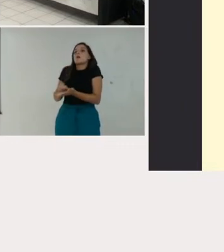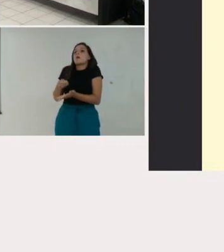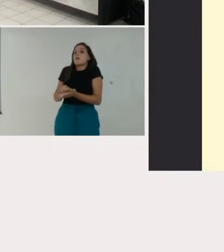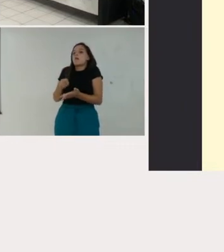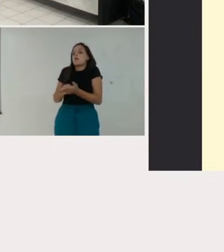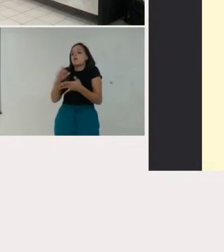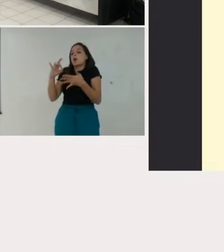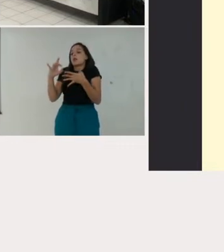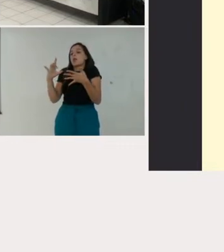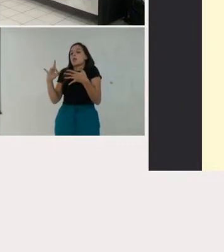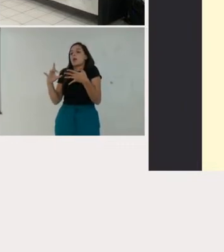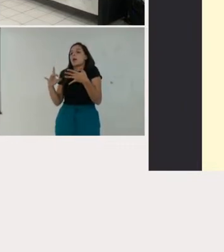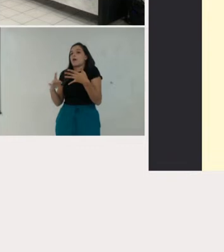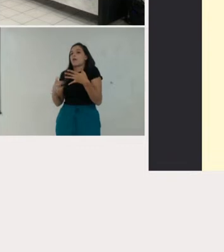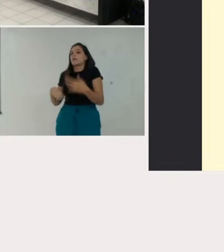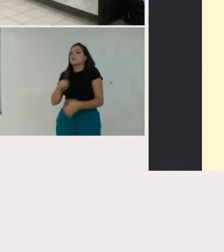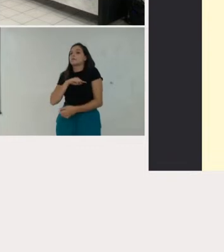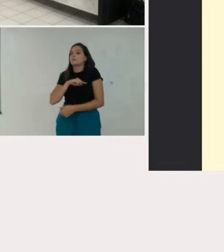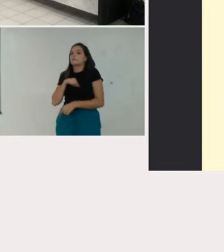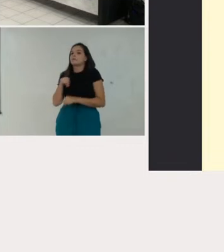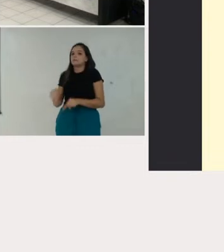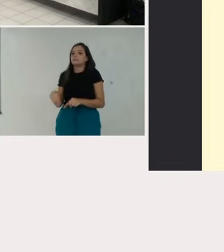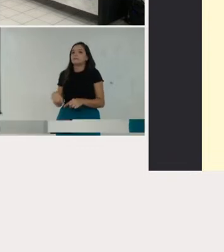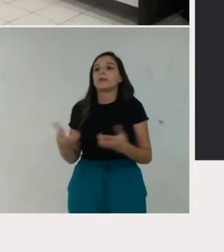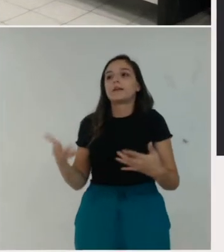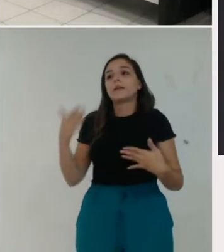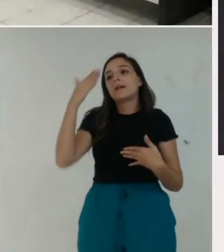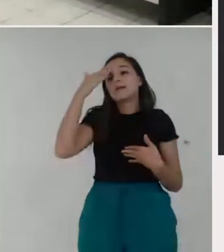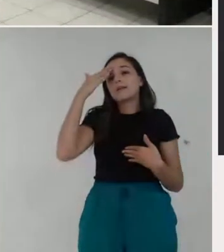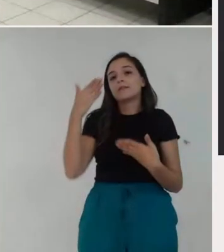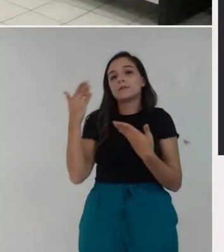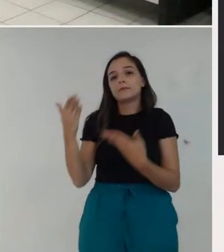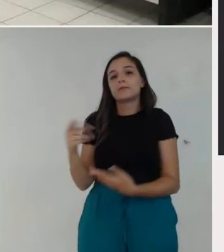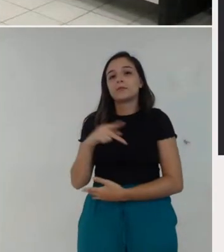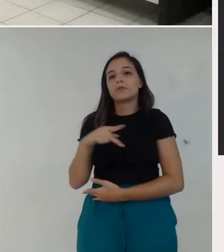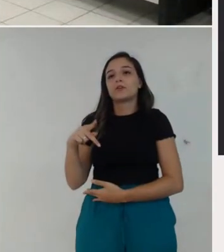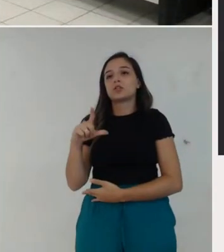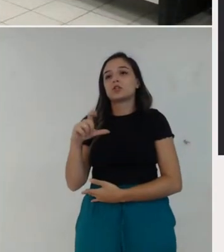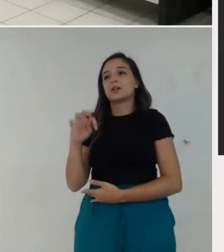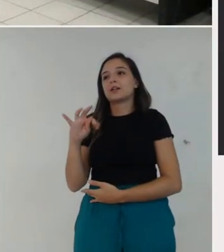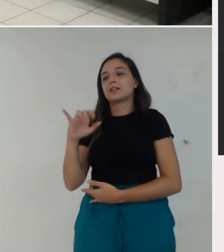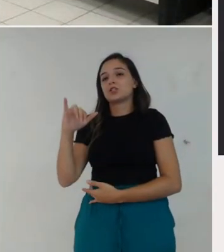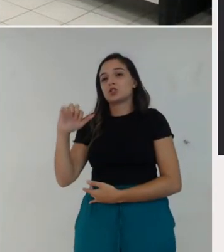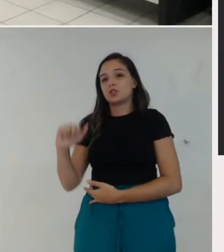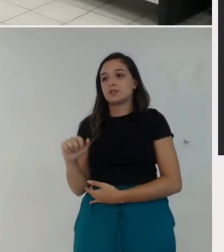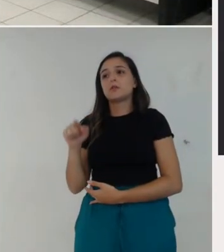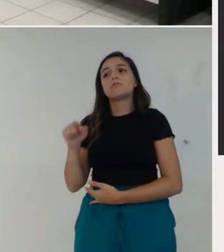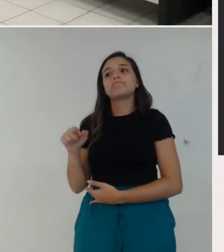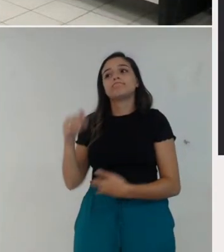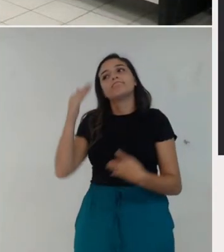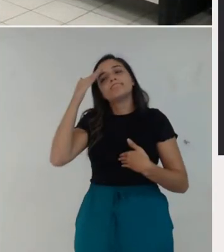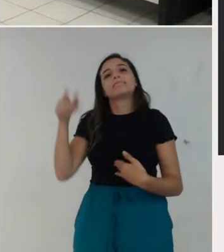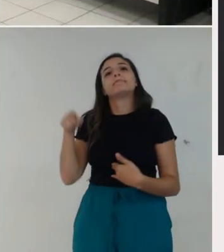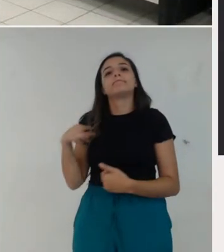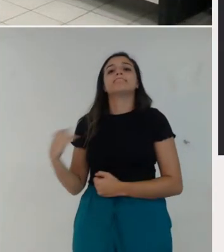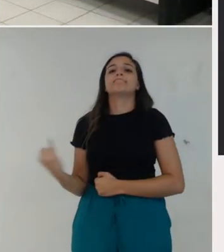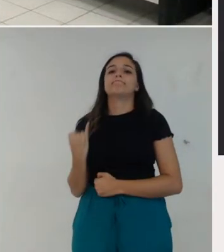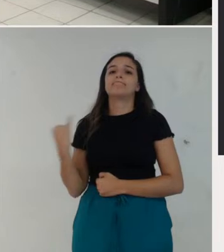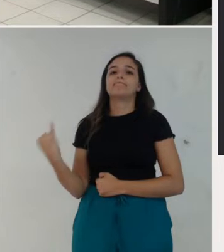gente estar ali. E eu aqui queria agradecer publicamente a Letícia Goelner, que foi graças a ela